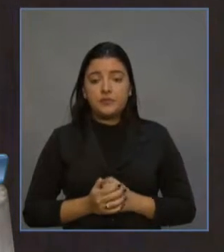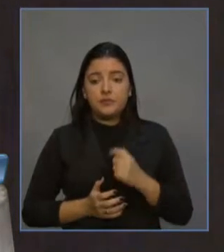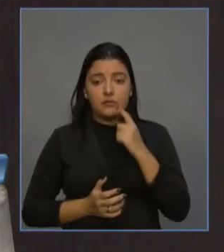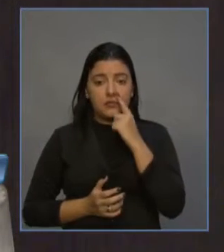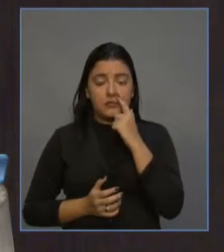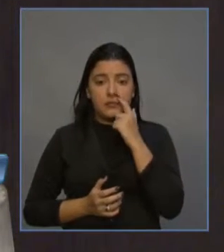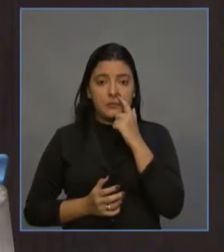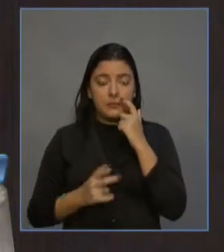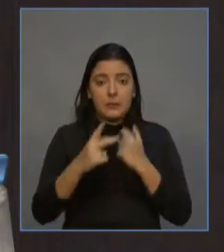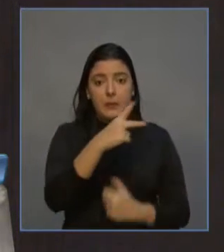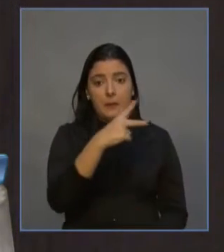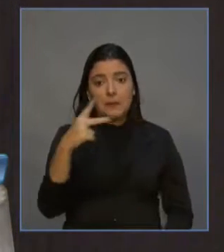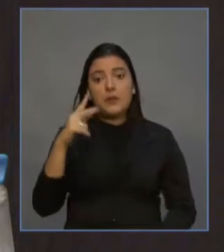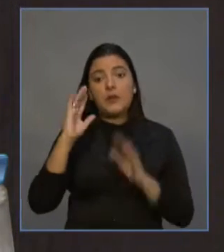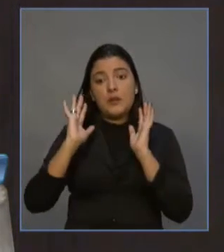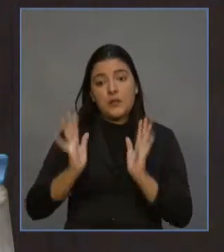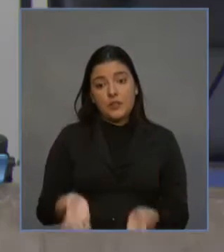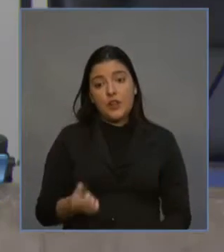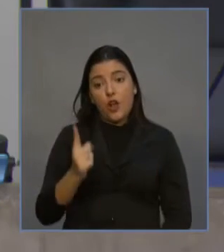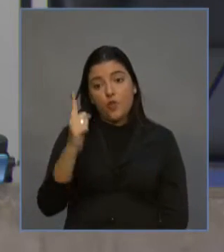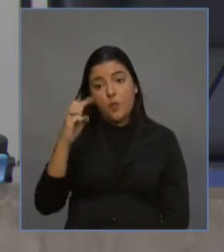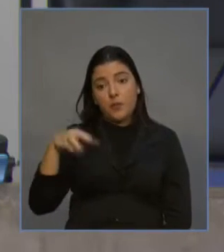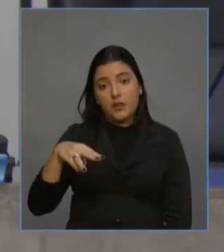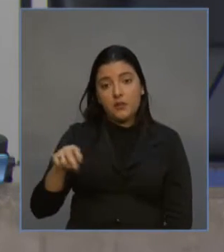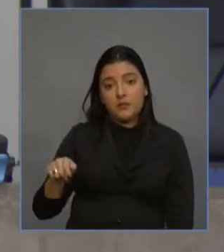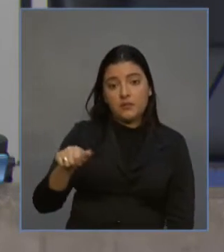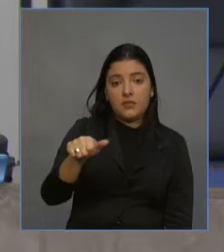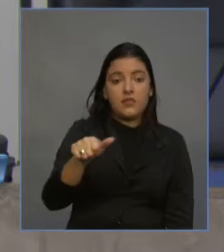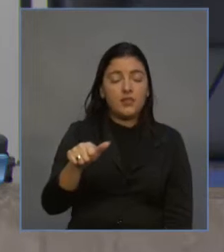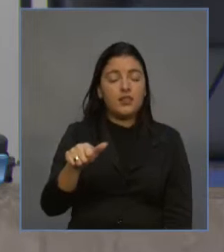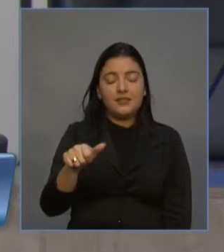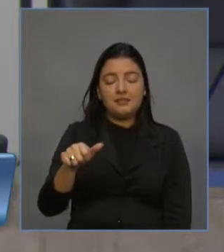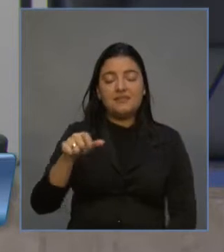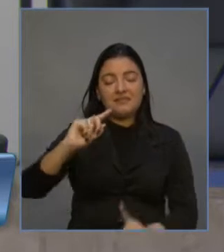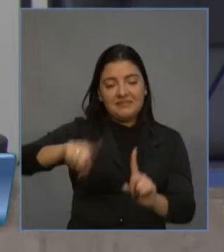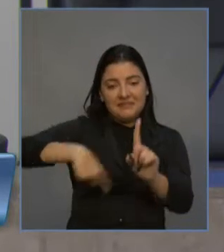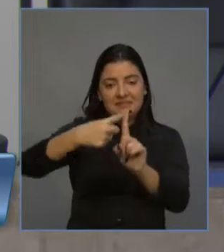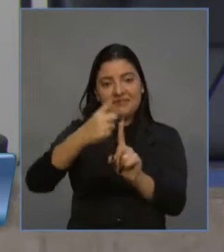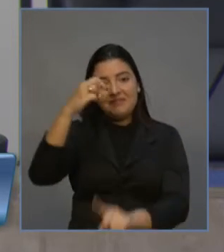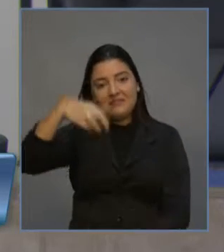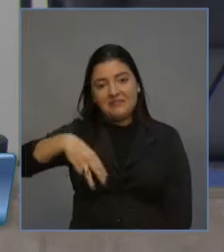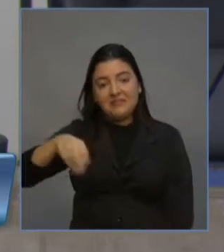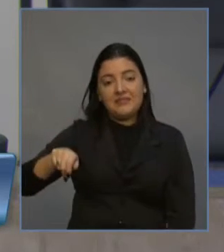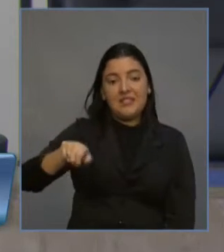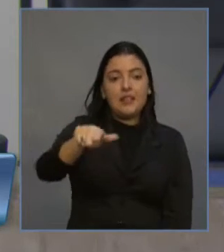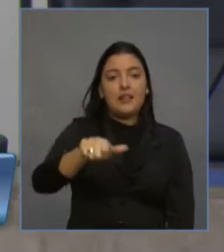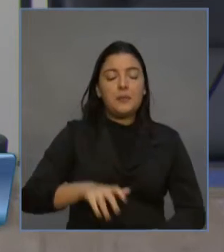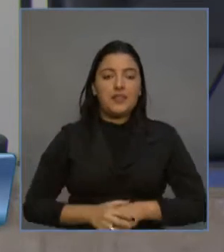A presidência já concedeu 1 minuto, vou conceder mais 1 minuto para Vossa Excelência concluir.